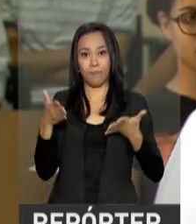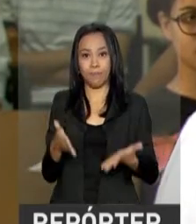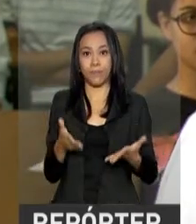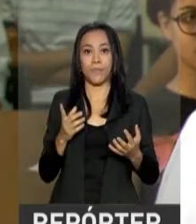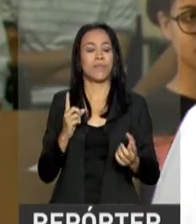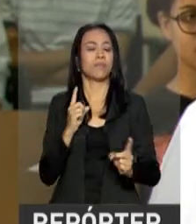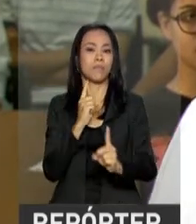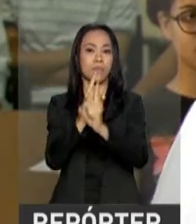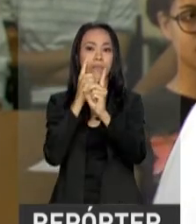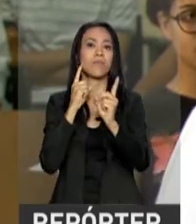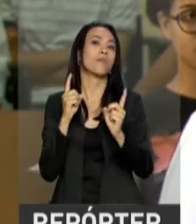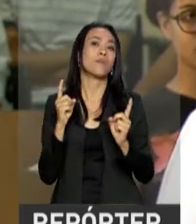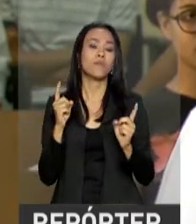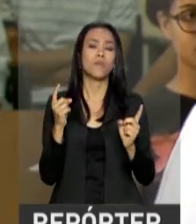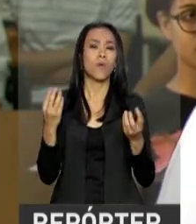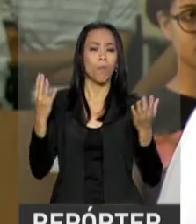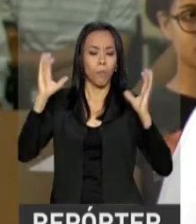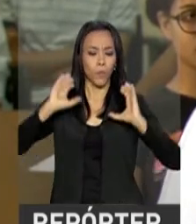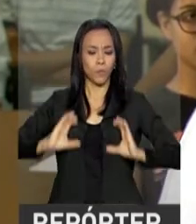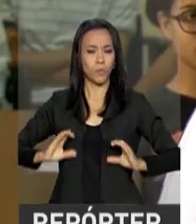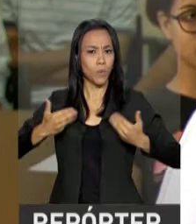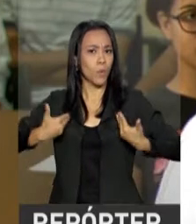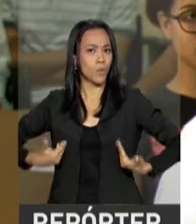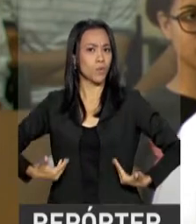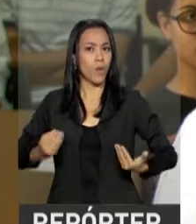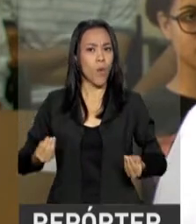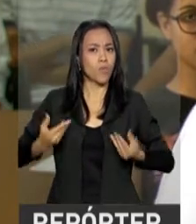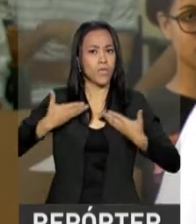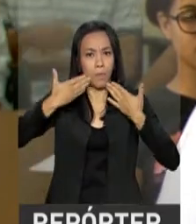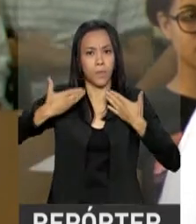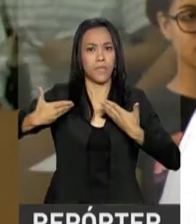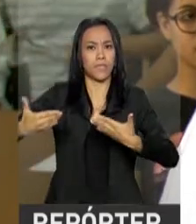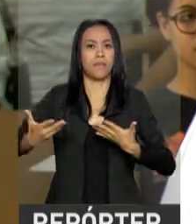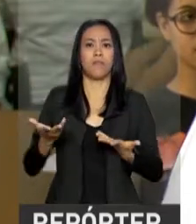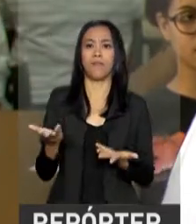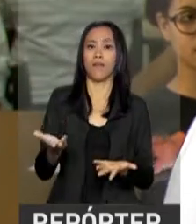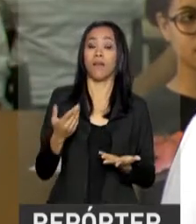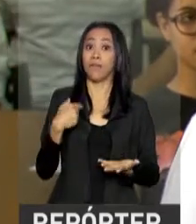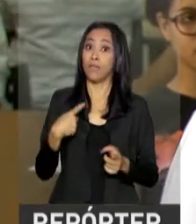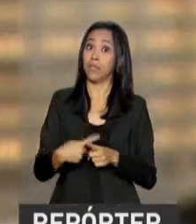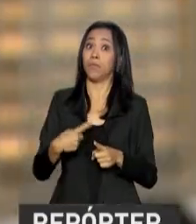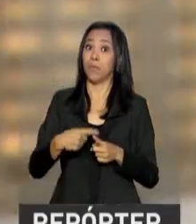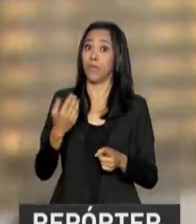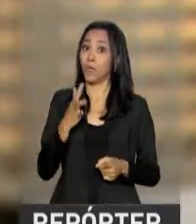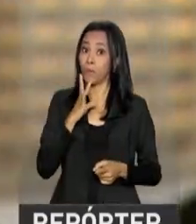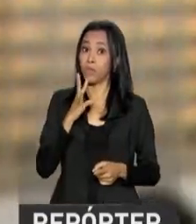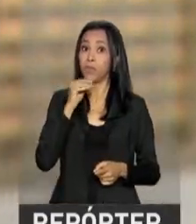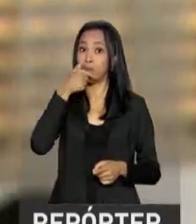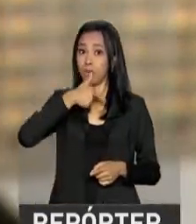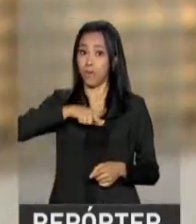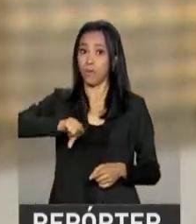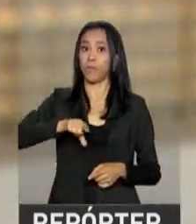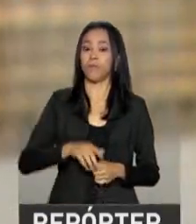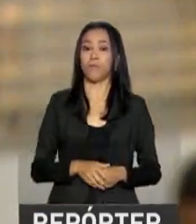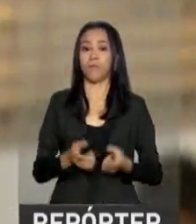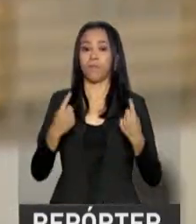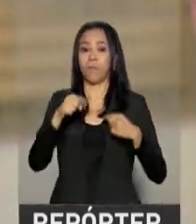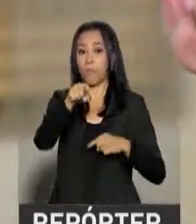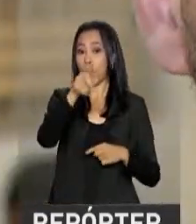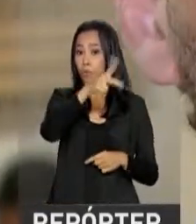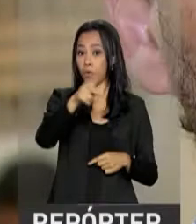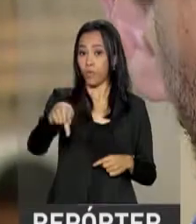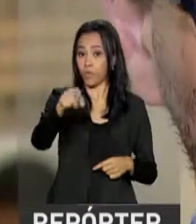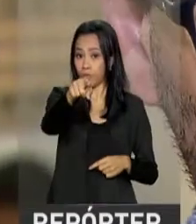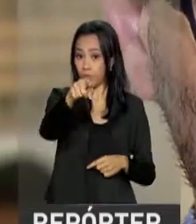é a maneira da postura, de como se apresentar para um estrangeiro e além do domínio da língua. O professor e supervisor dos